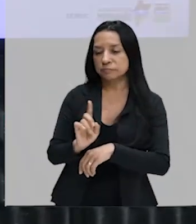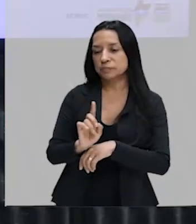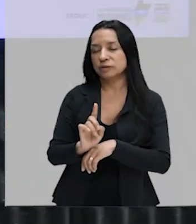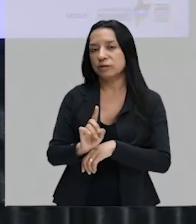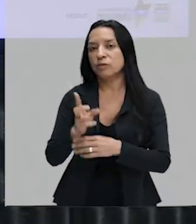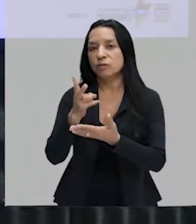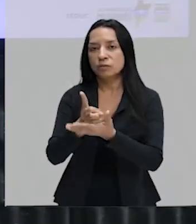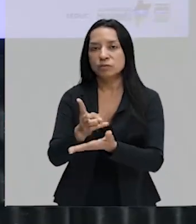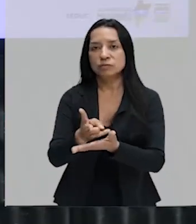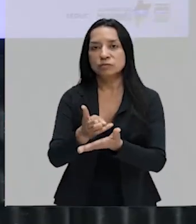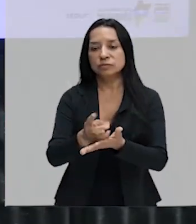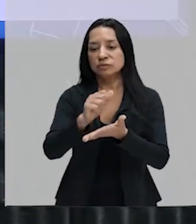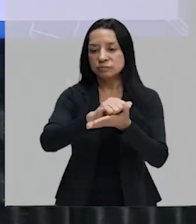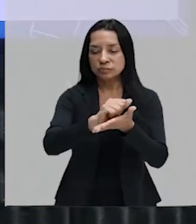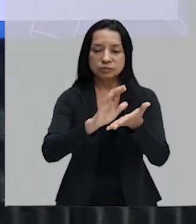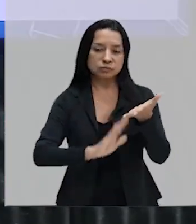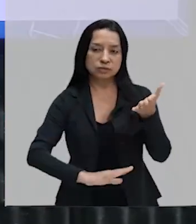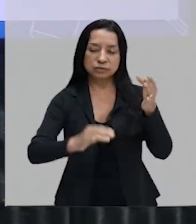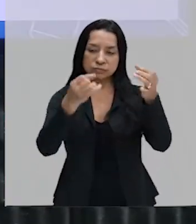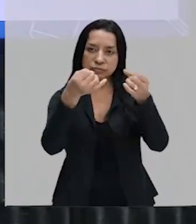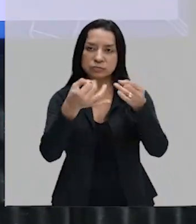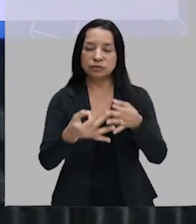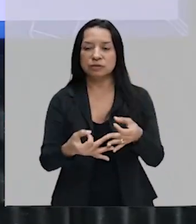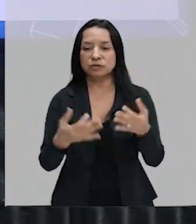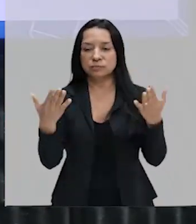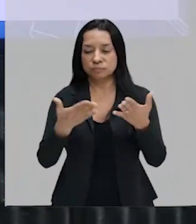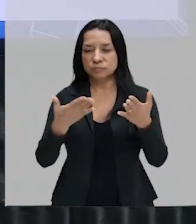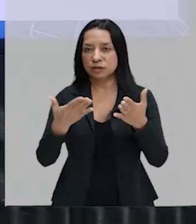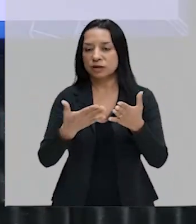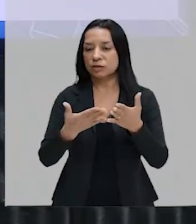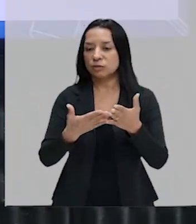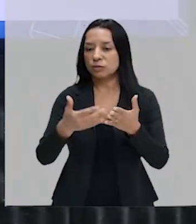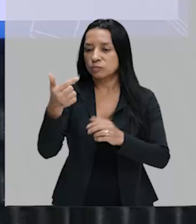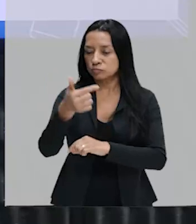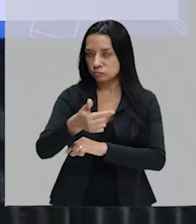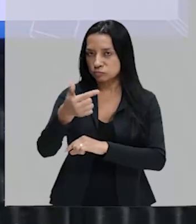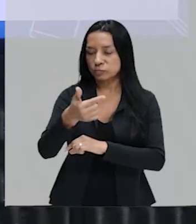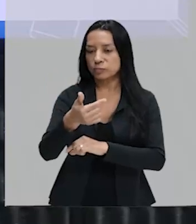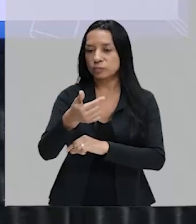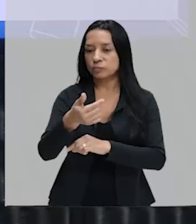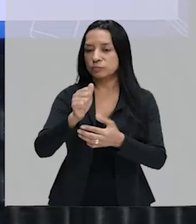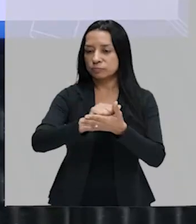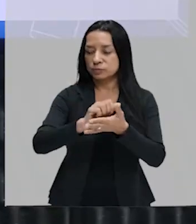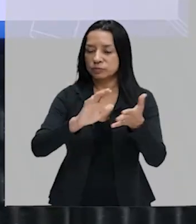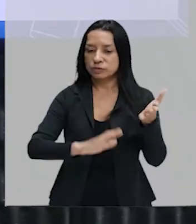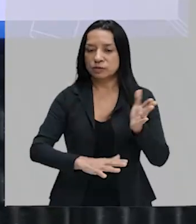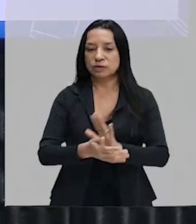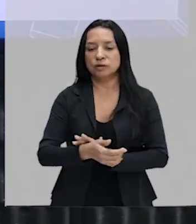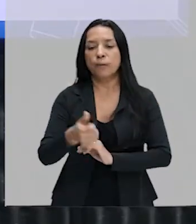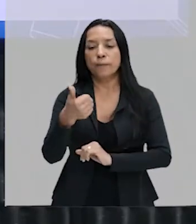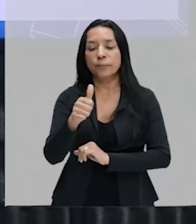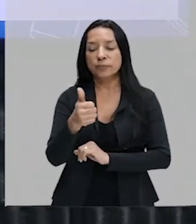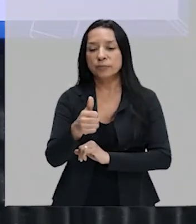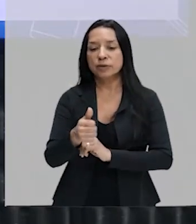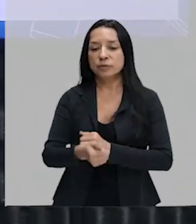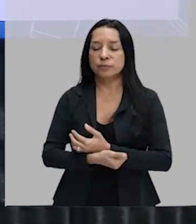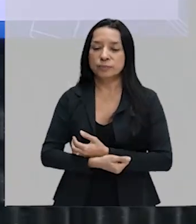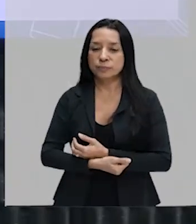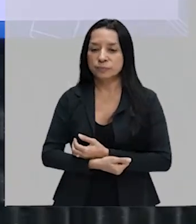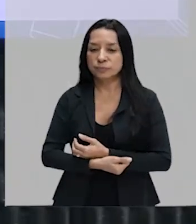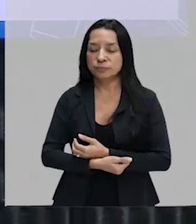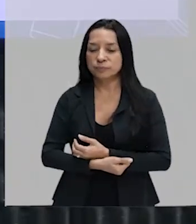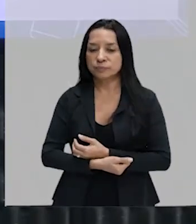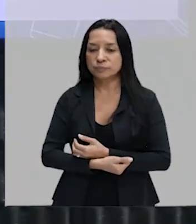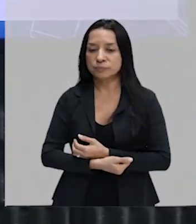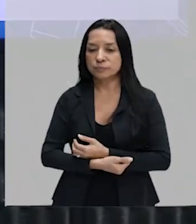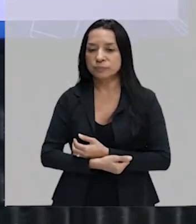dando continuidade aos exercícios comentados. Nós estamos agora na parte 2, tá? Primeira questão, o enunciado diz o seguinte: